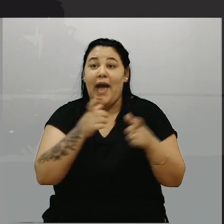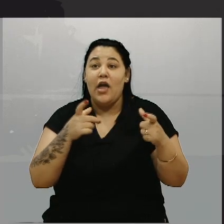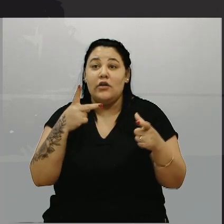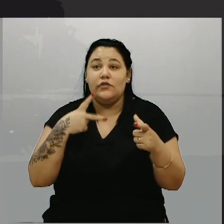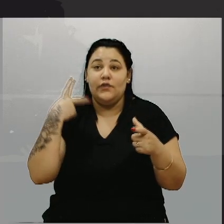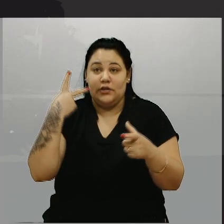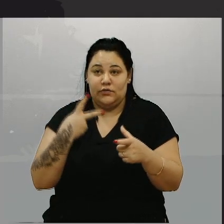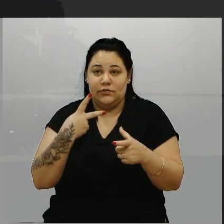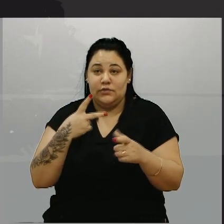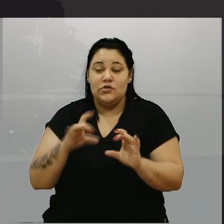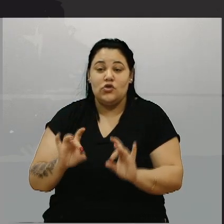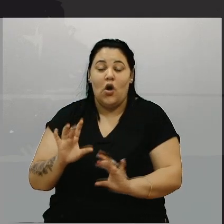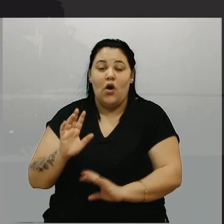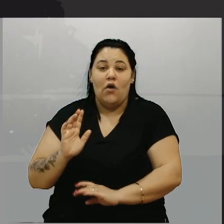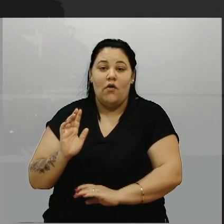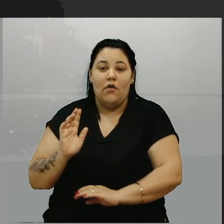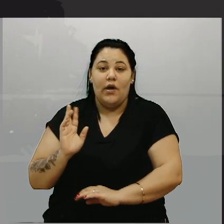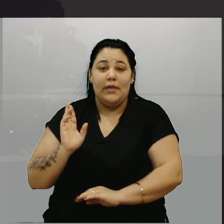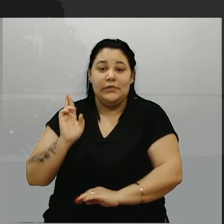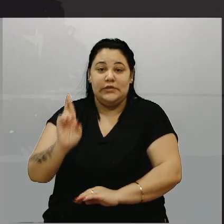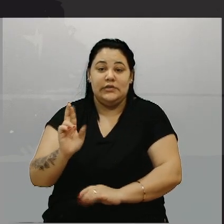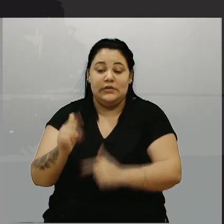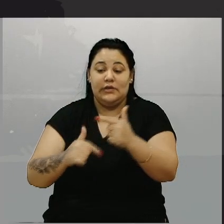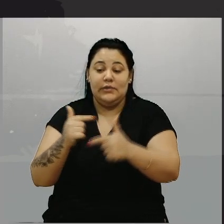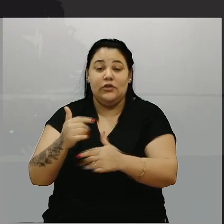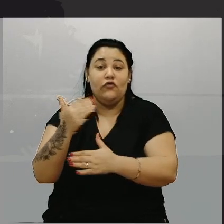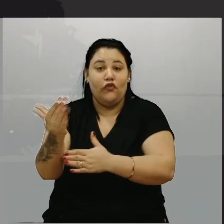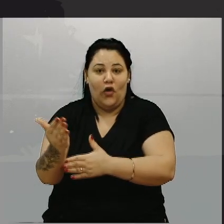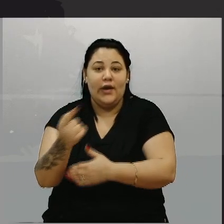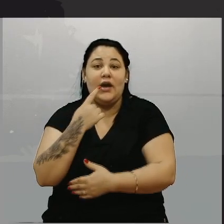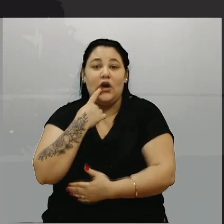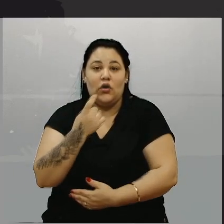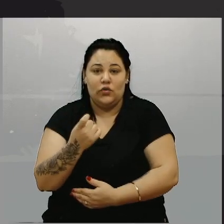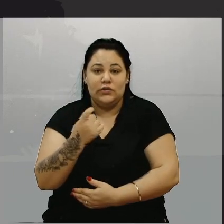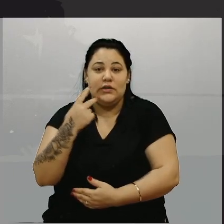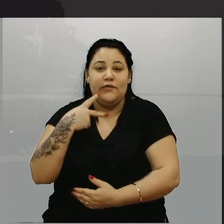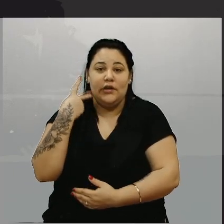em representação vereadora Rose Frigeri e vereadora Tatiane Frisso.